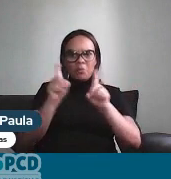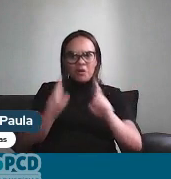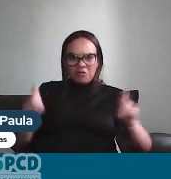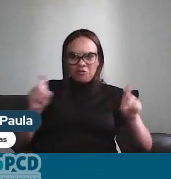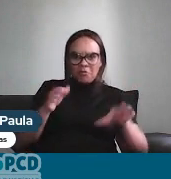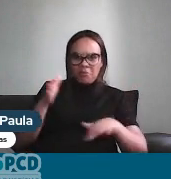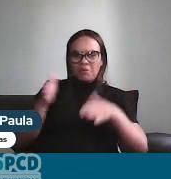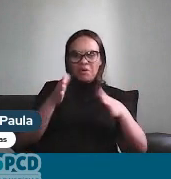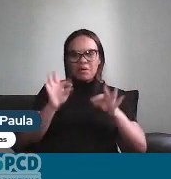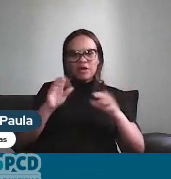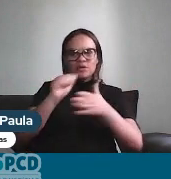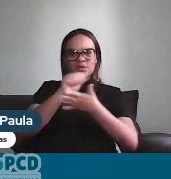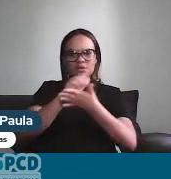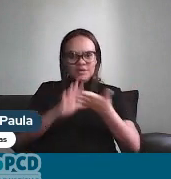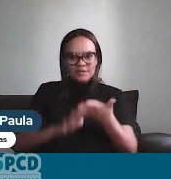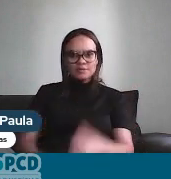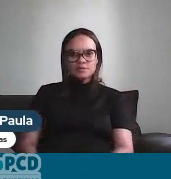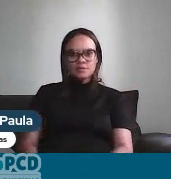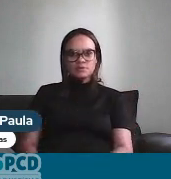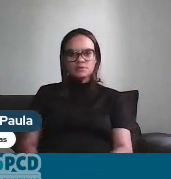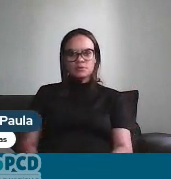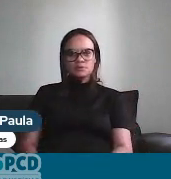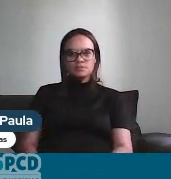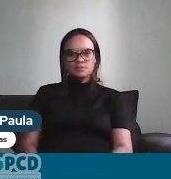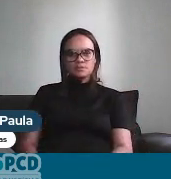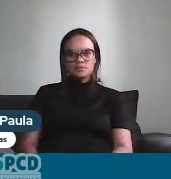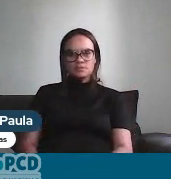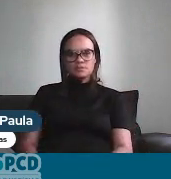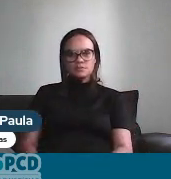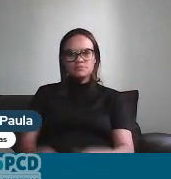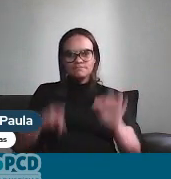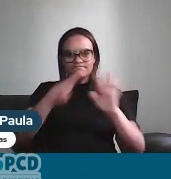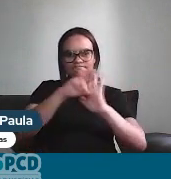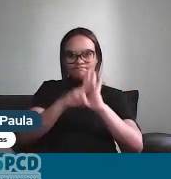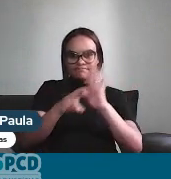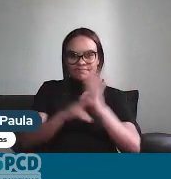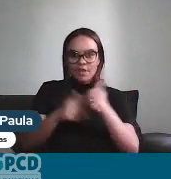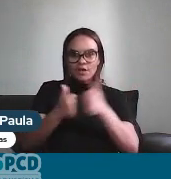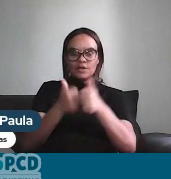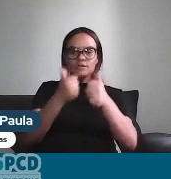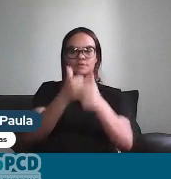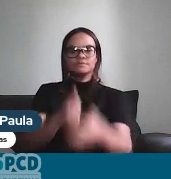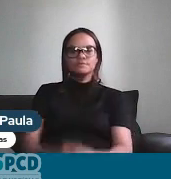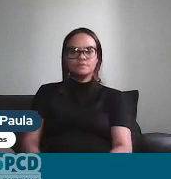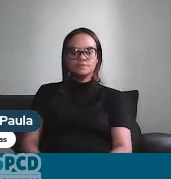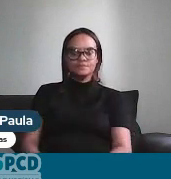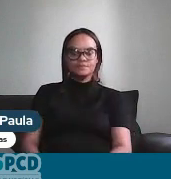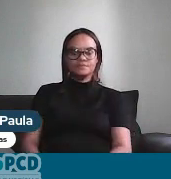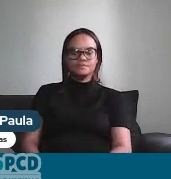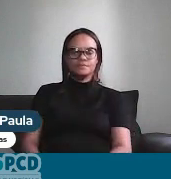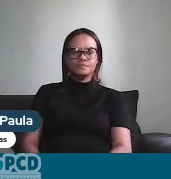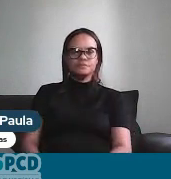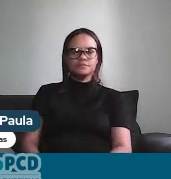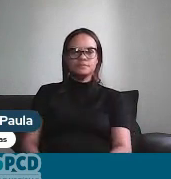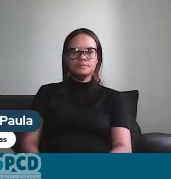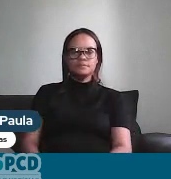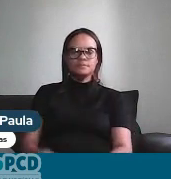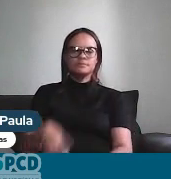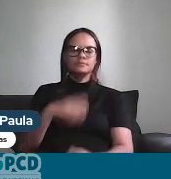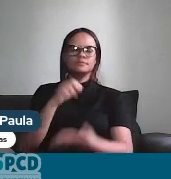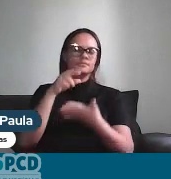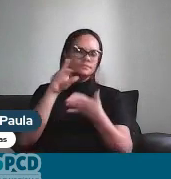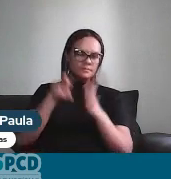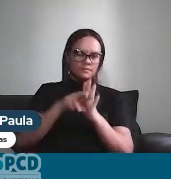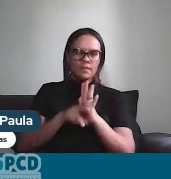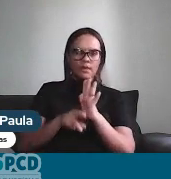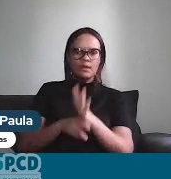fazer todo o seu trabalho, desde que as regras sejam seguidas, que eu digo como regras? As normas,